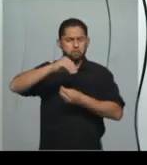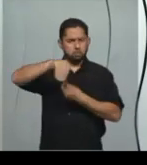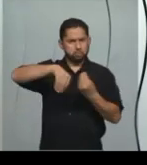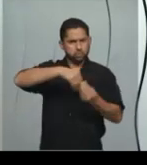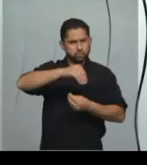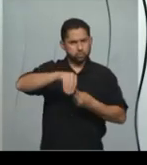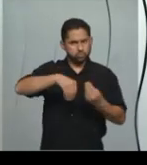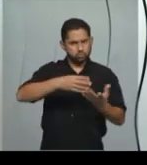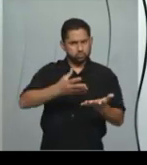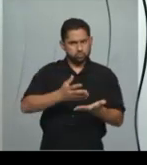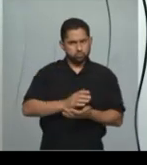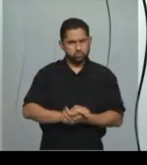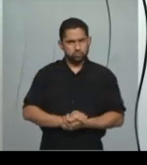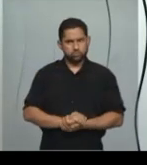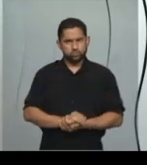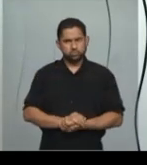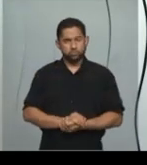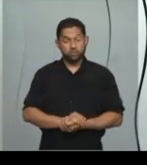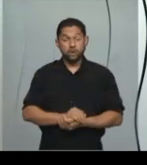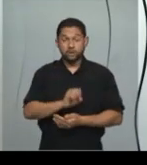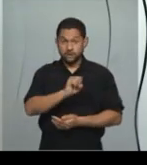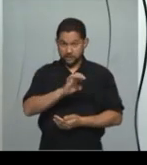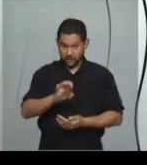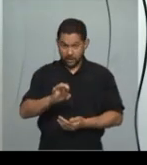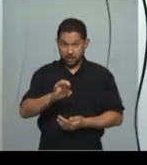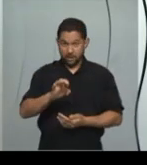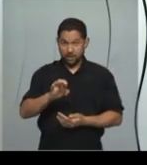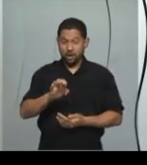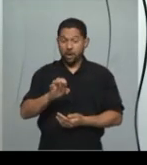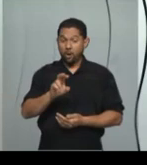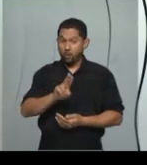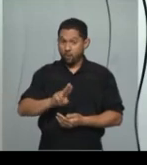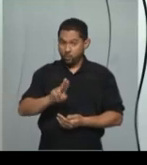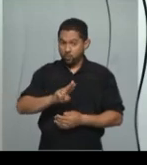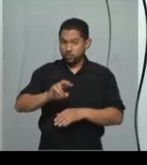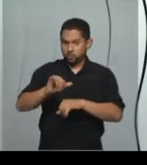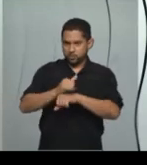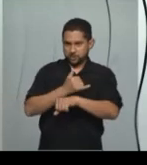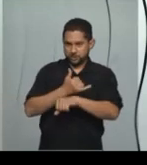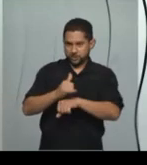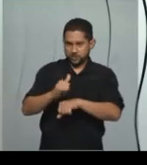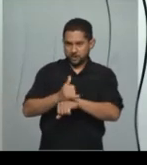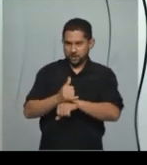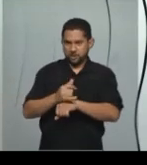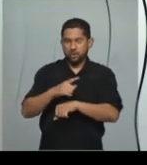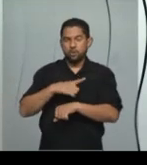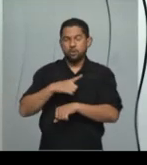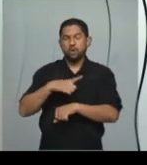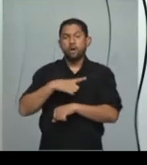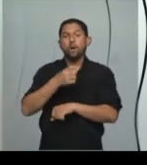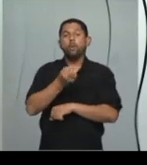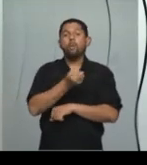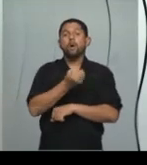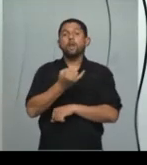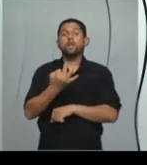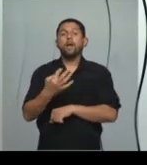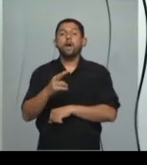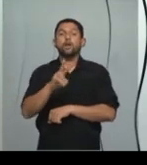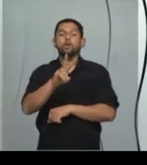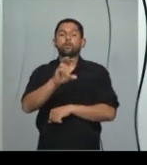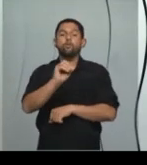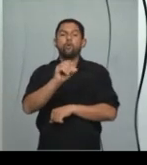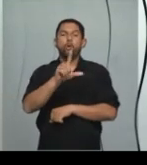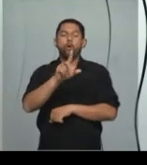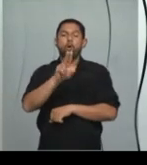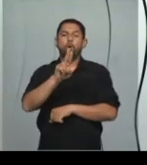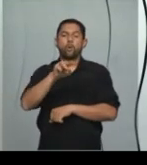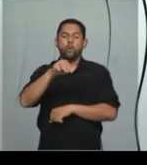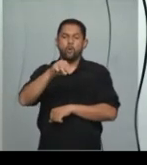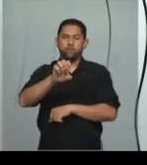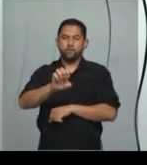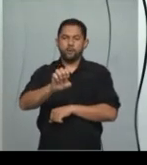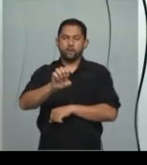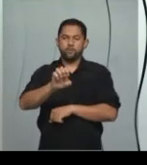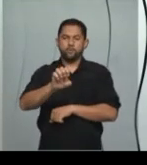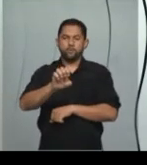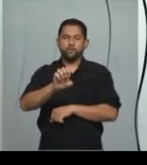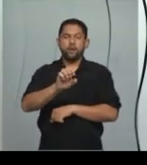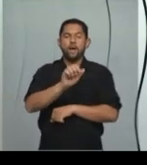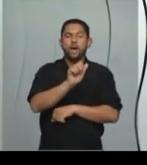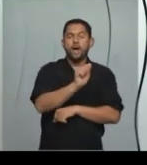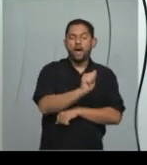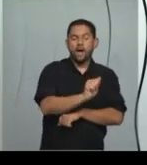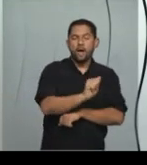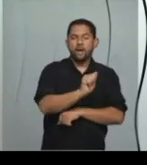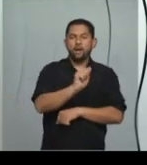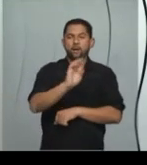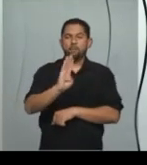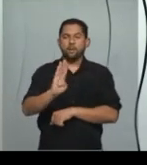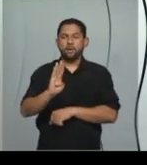dois. Quando isso acontece, eu tenho a soma do meu volume inicial, A e B,